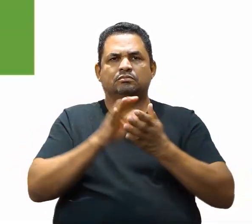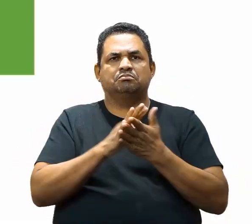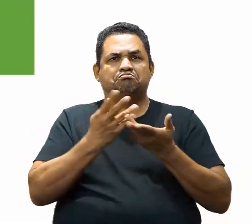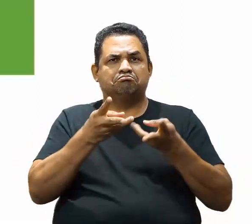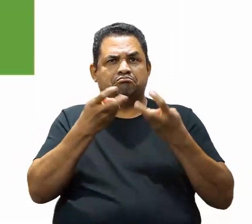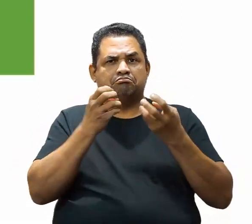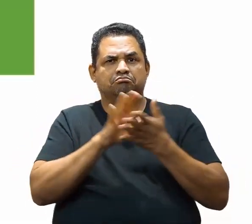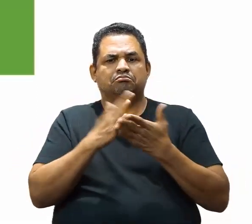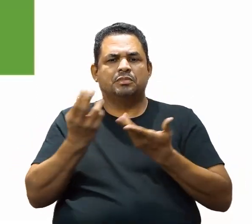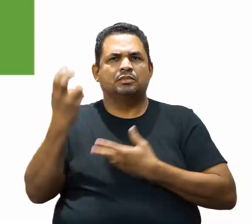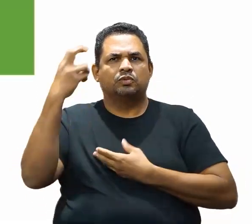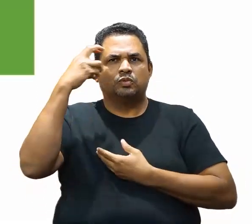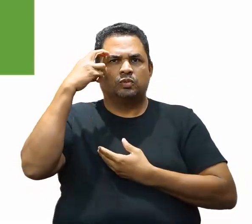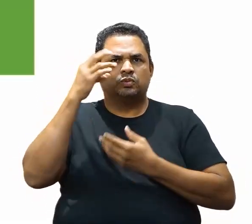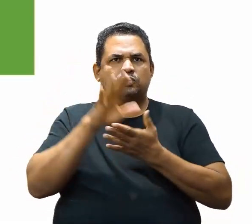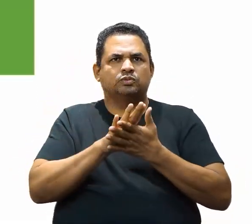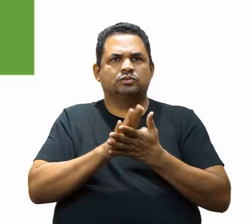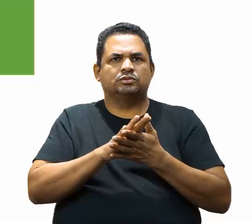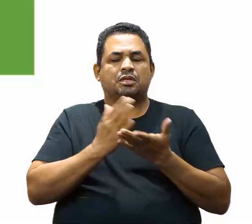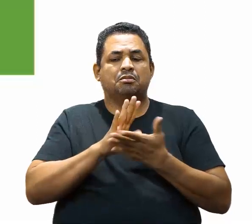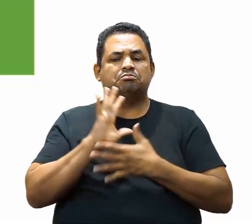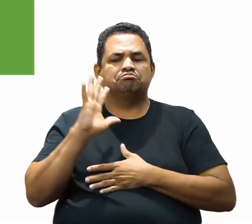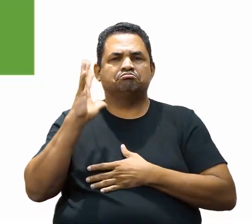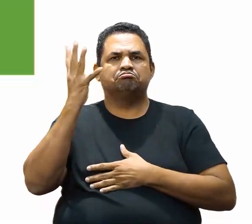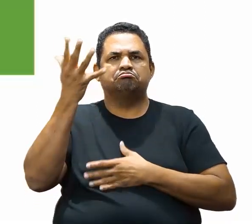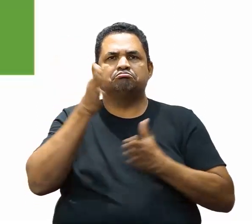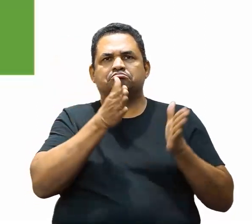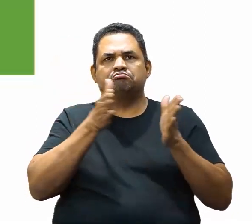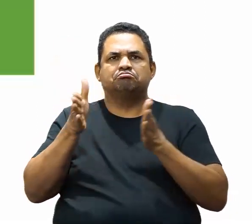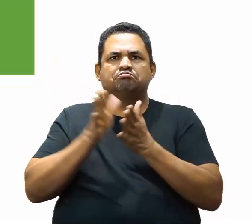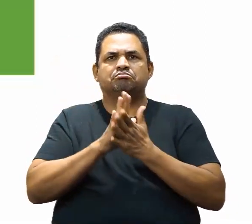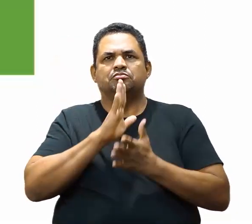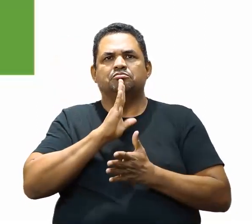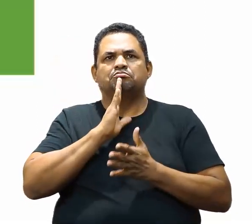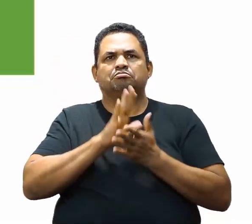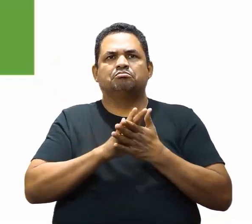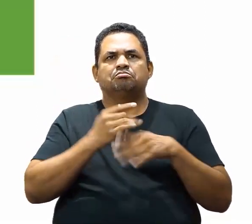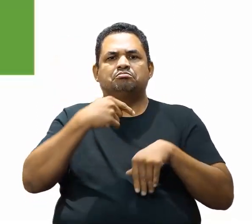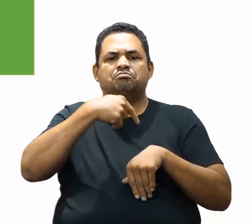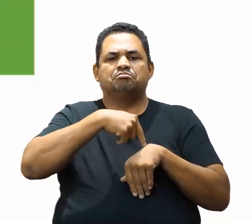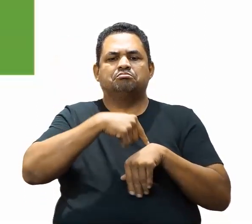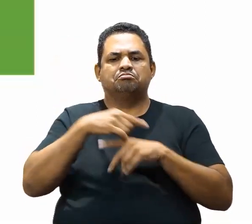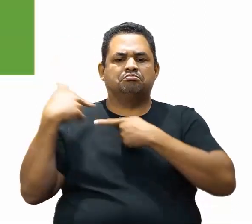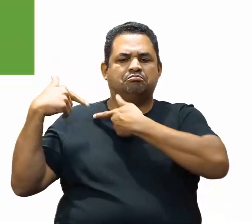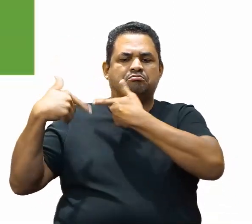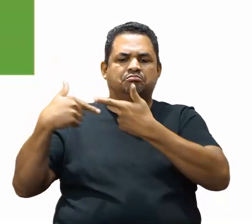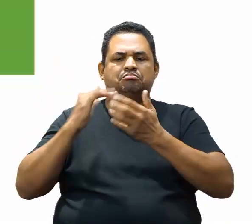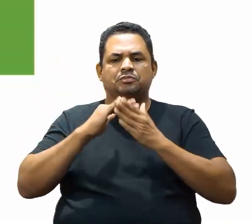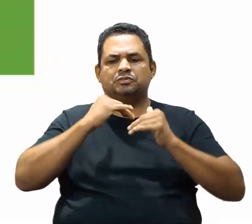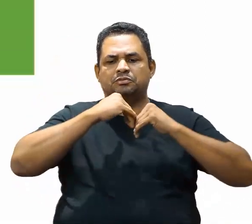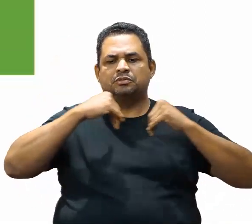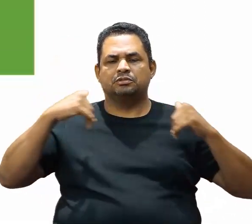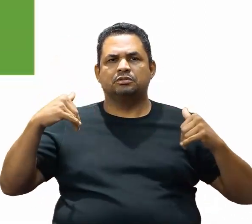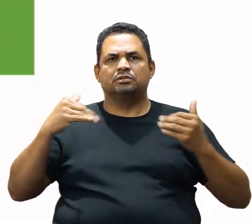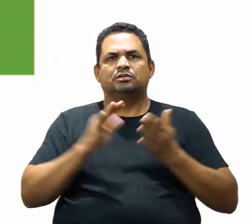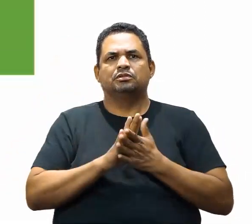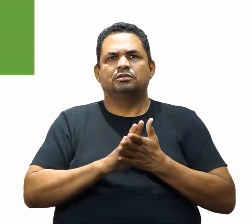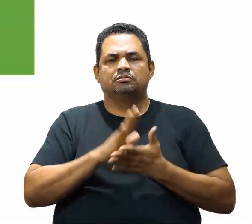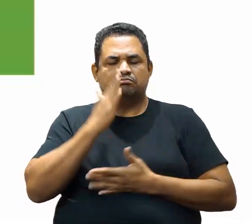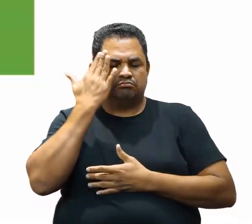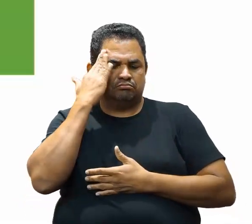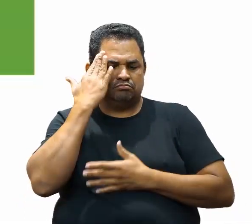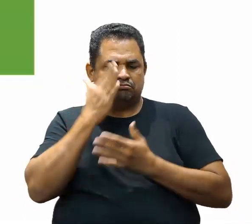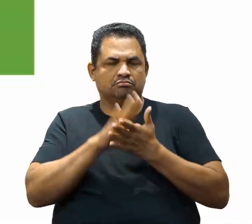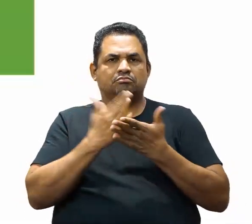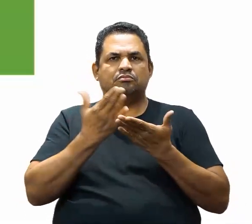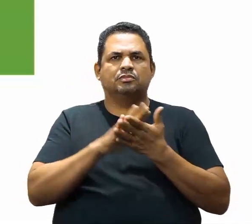manifestações culturais no eixo temporal, reconhecendo momentos de tradição e de ruptura. Compreender a língua espanhola,